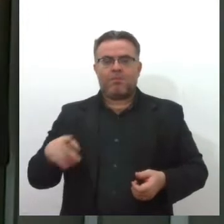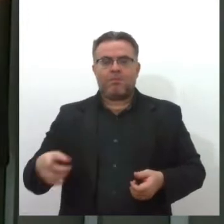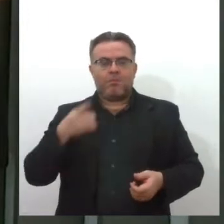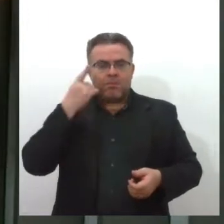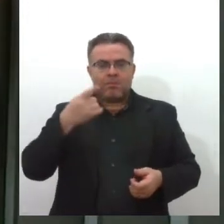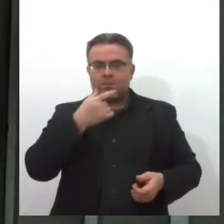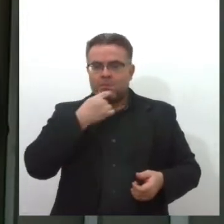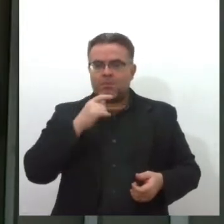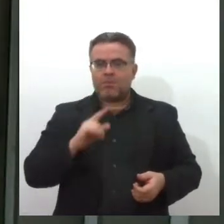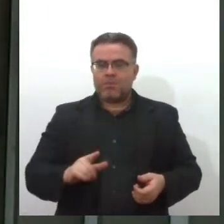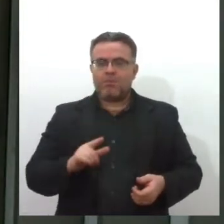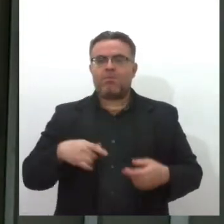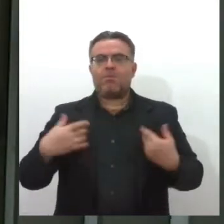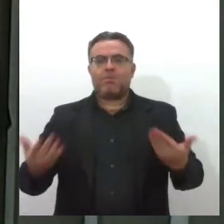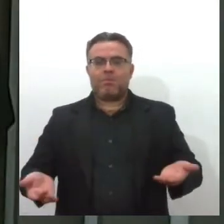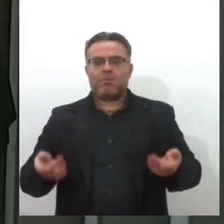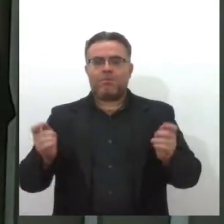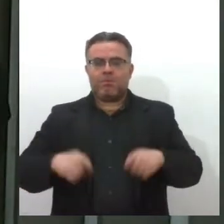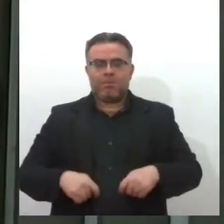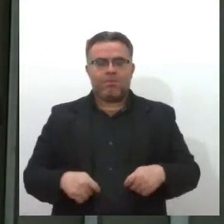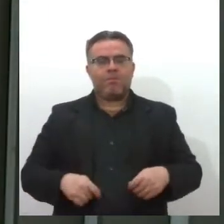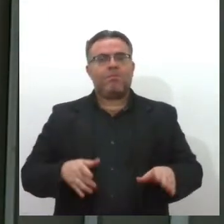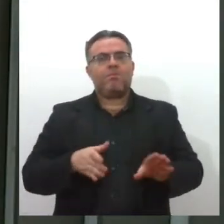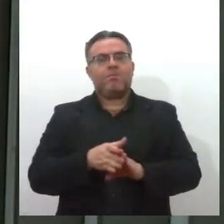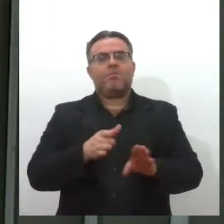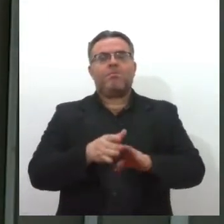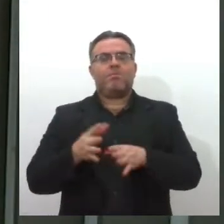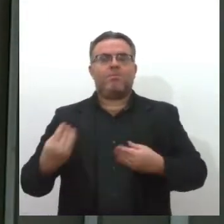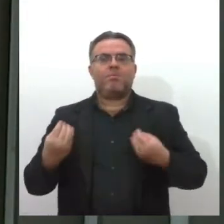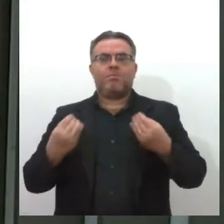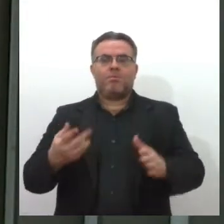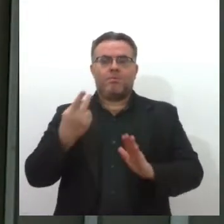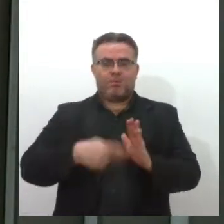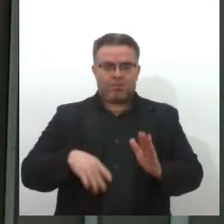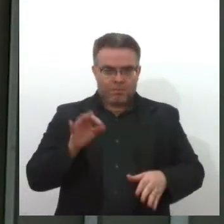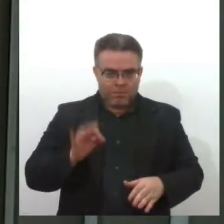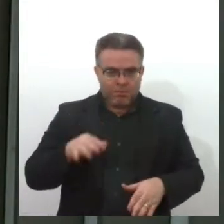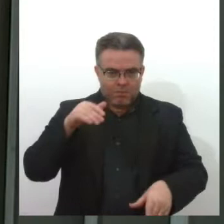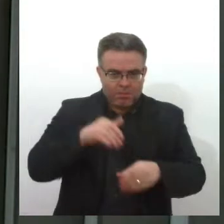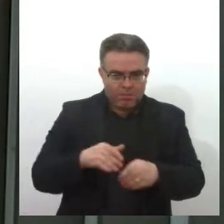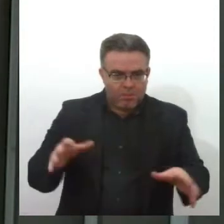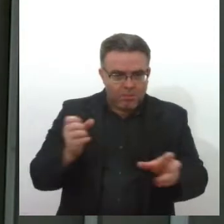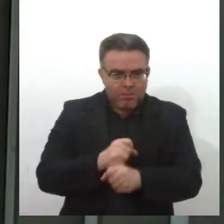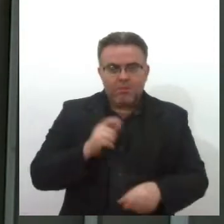Bispo, ter essa conscientização de colocar esses projetos para serem votados?